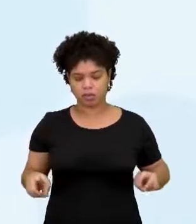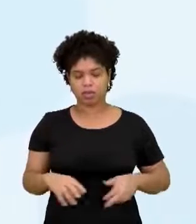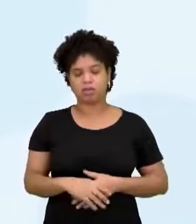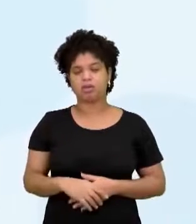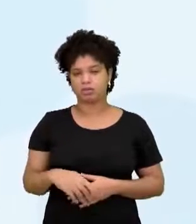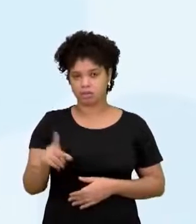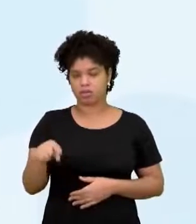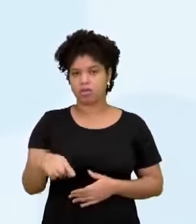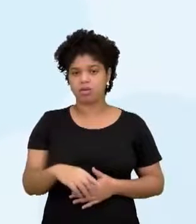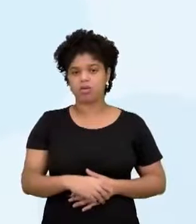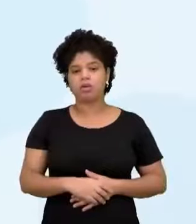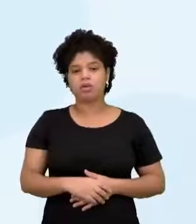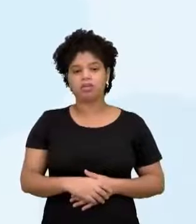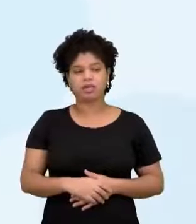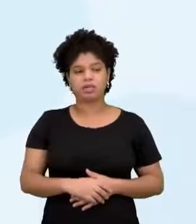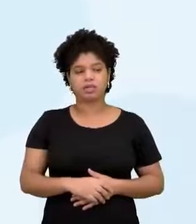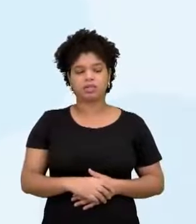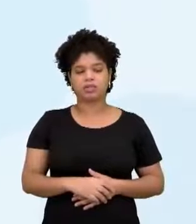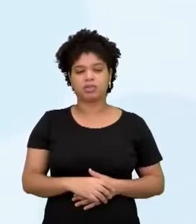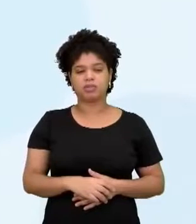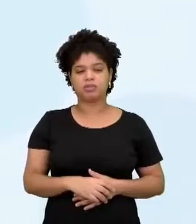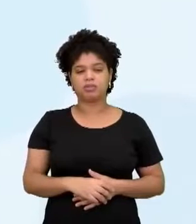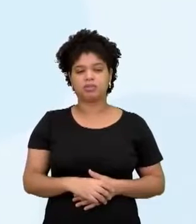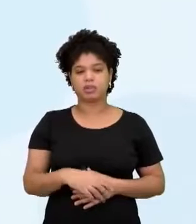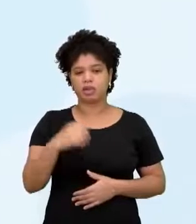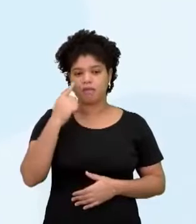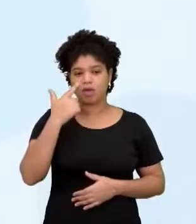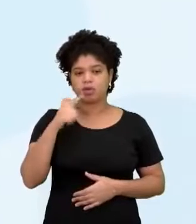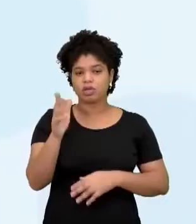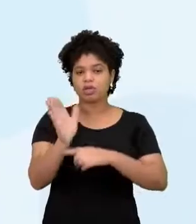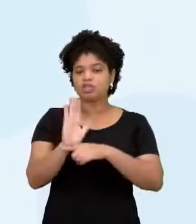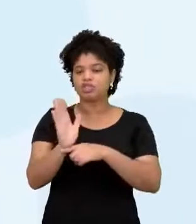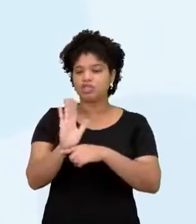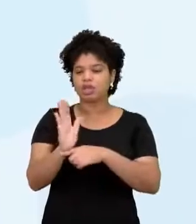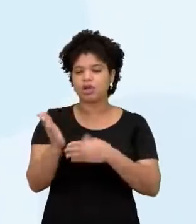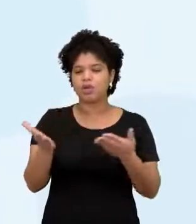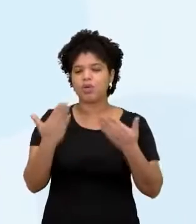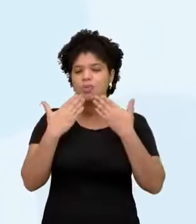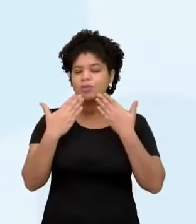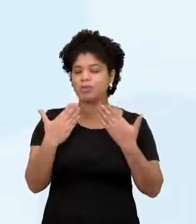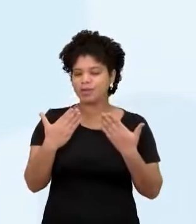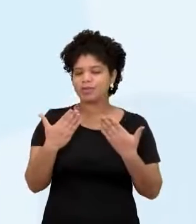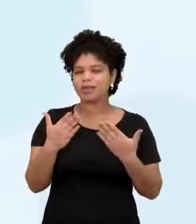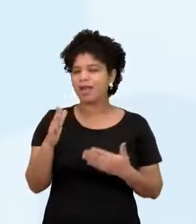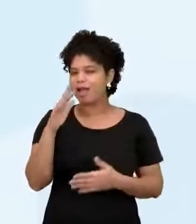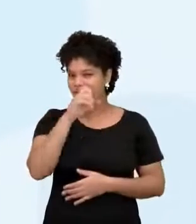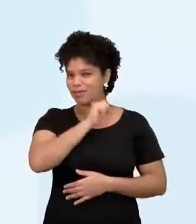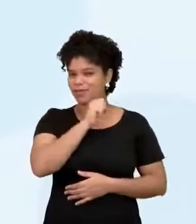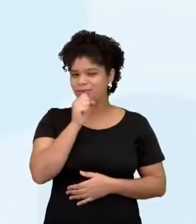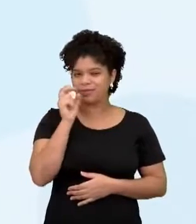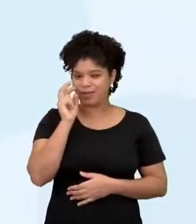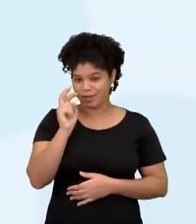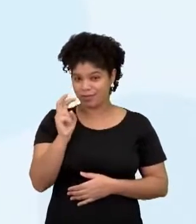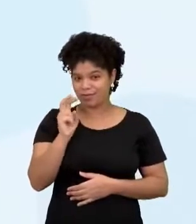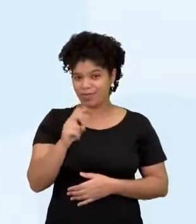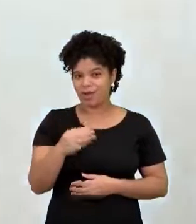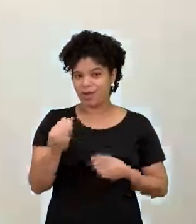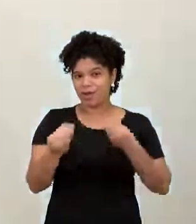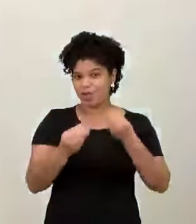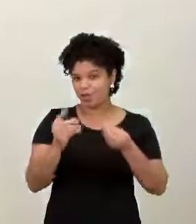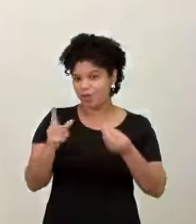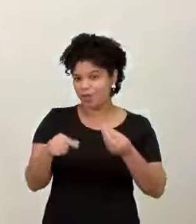tal. E seguindo aqui, olha só, nós vamos ter agora um videozinho rapidinho aqui para a gente